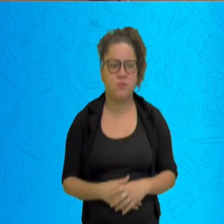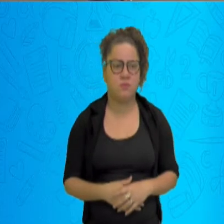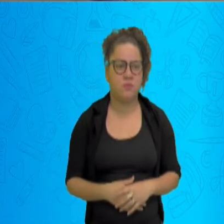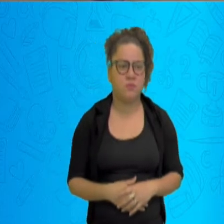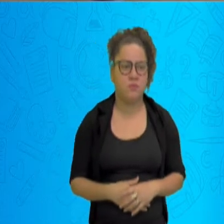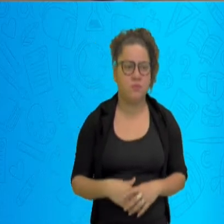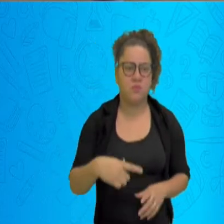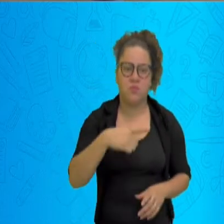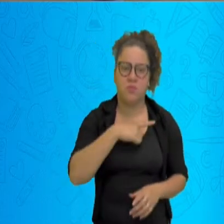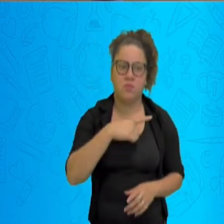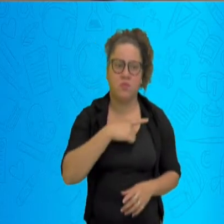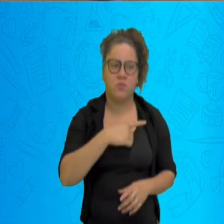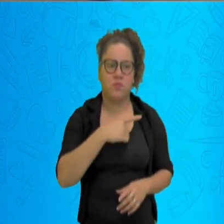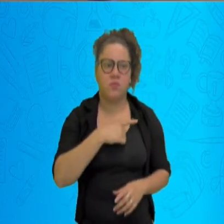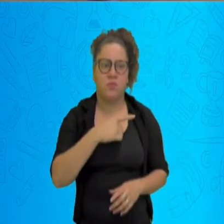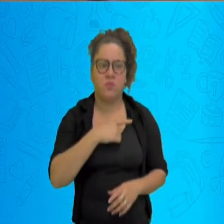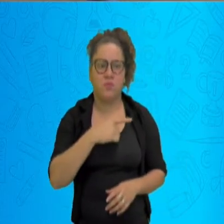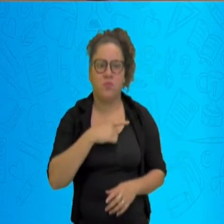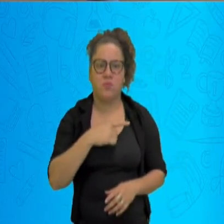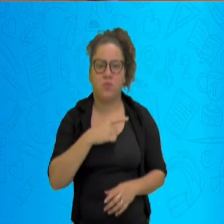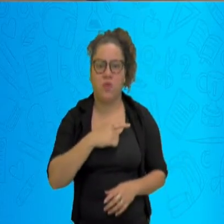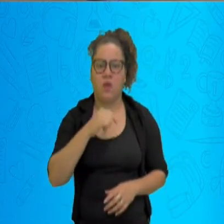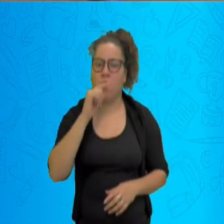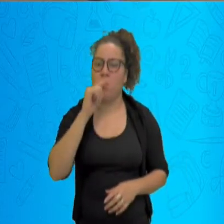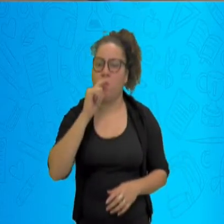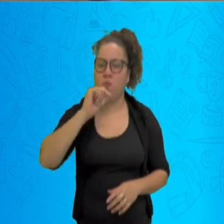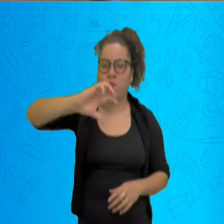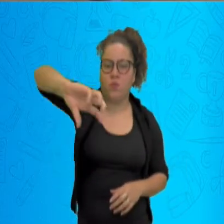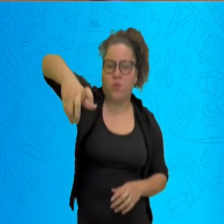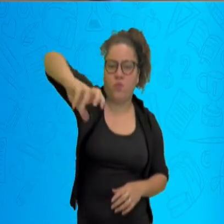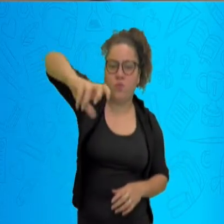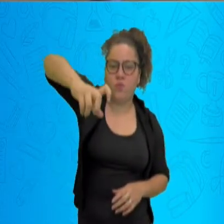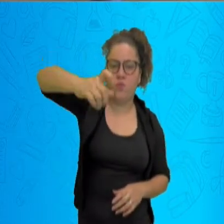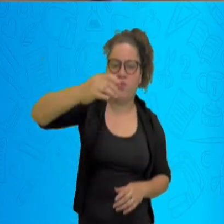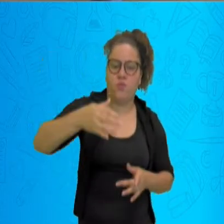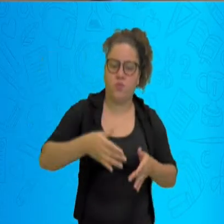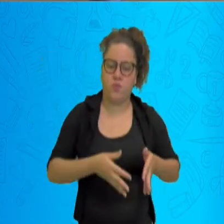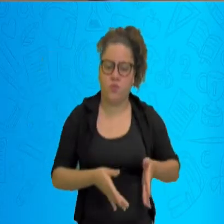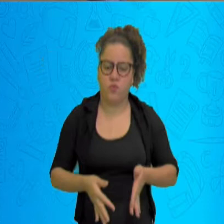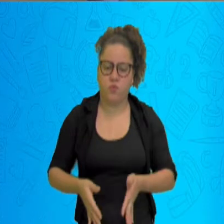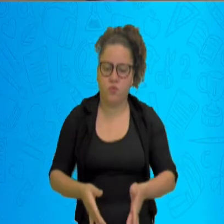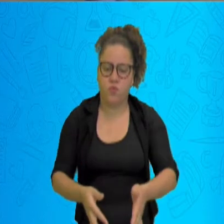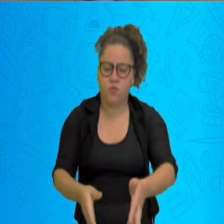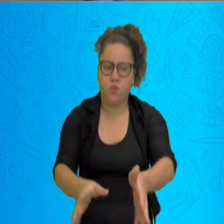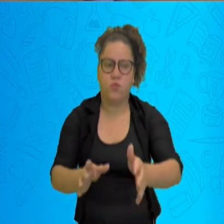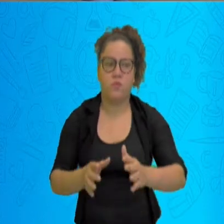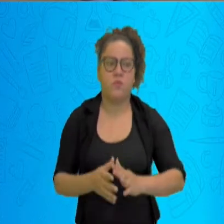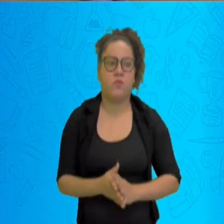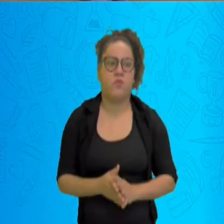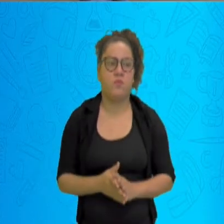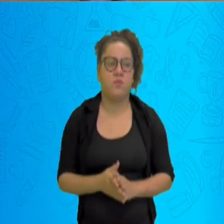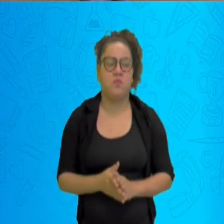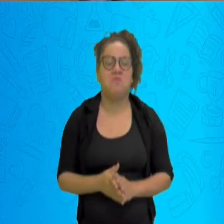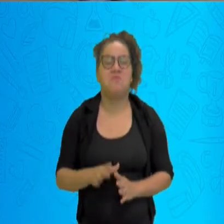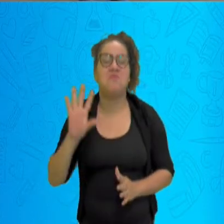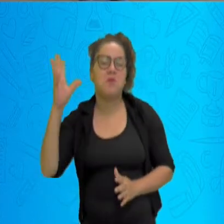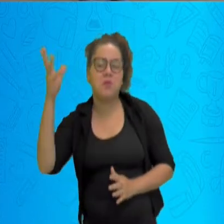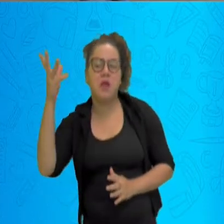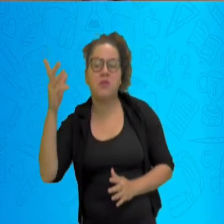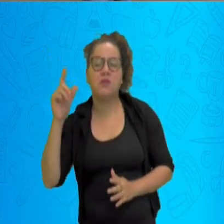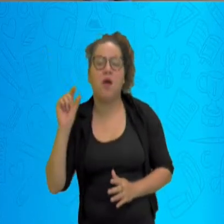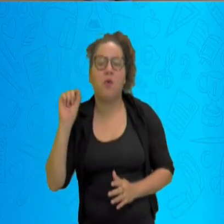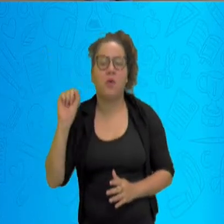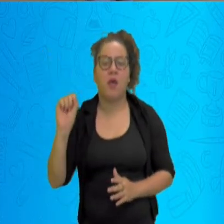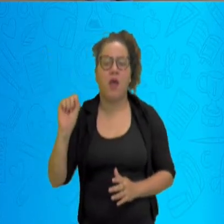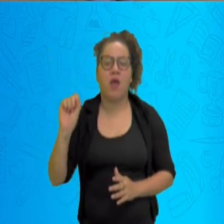Aqui eu tenho a torneira aberta para explicar direitinho o que aconteceu. A